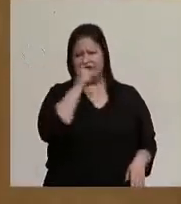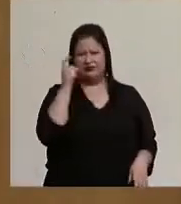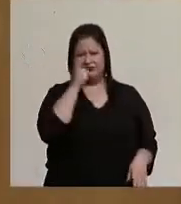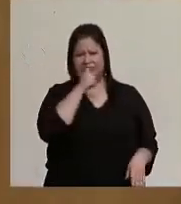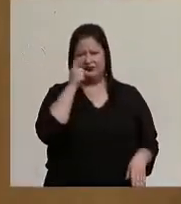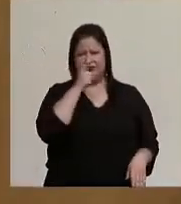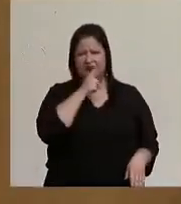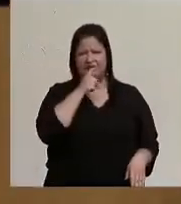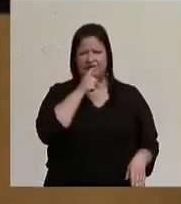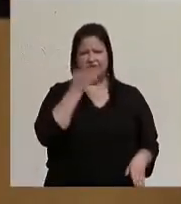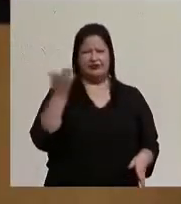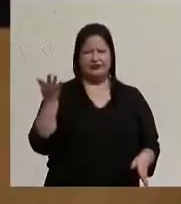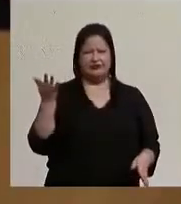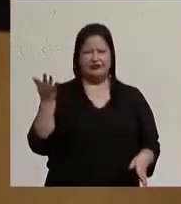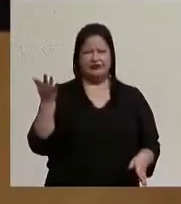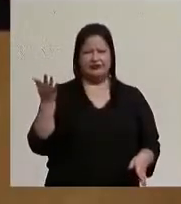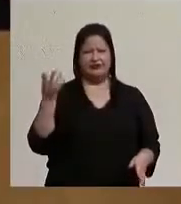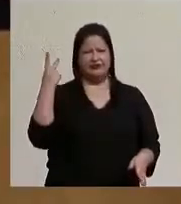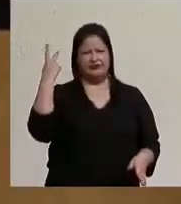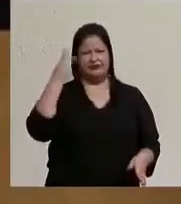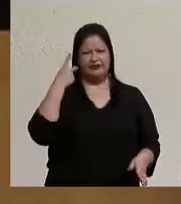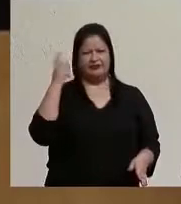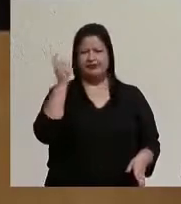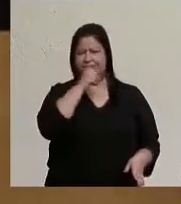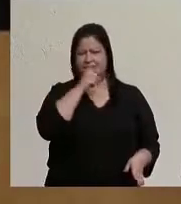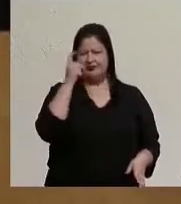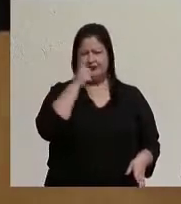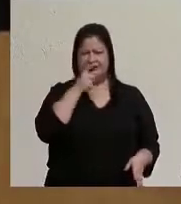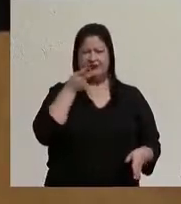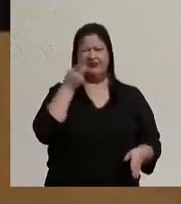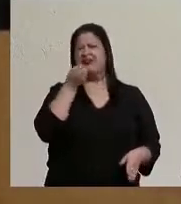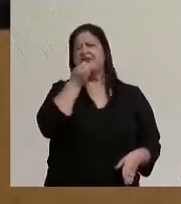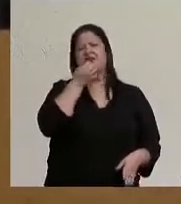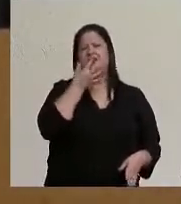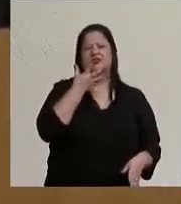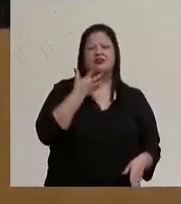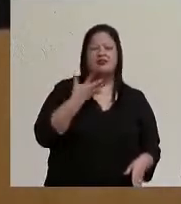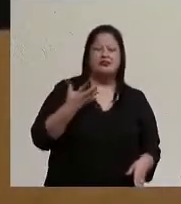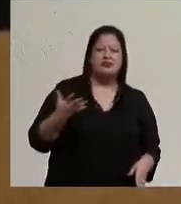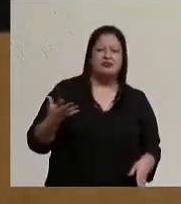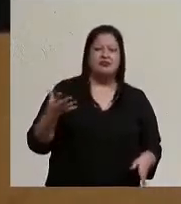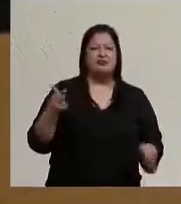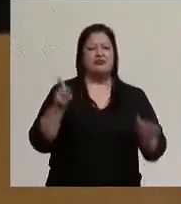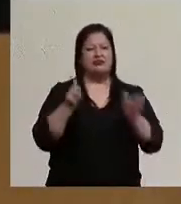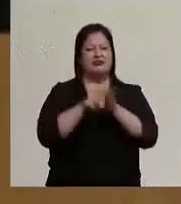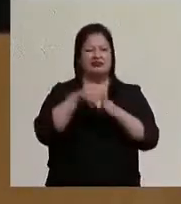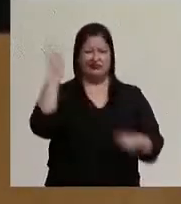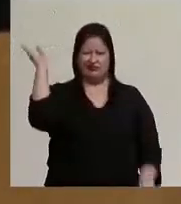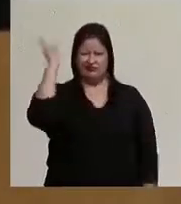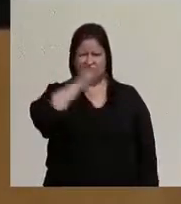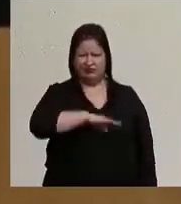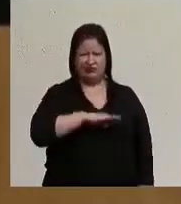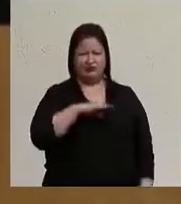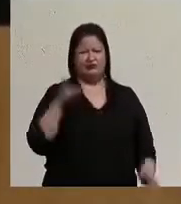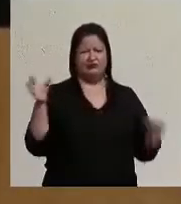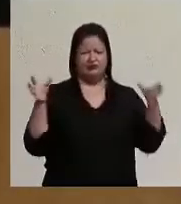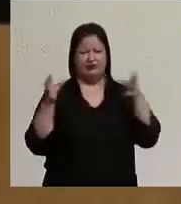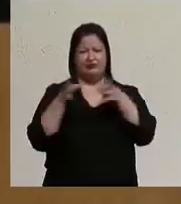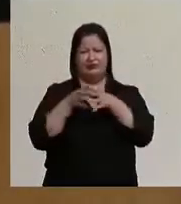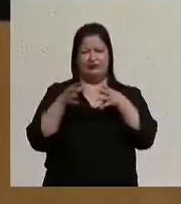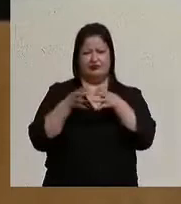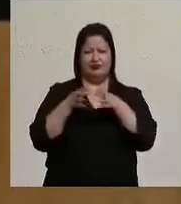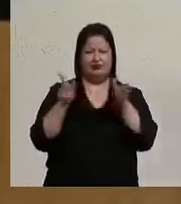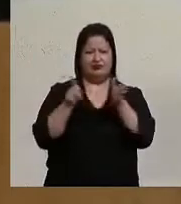faltou com a verdade Vereador se diz aí bonzinho é um pacote de maldade né